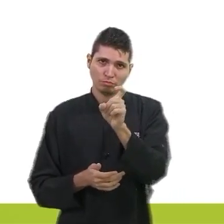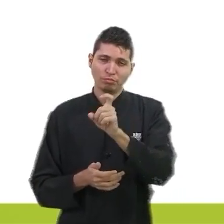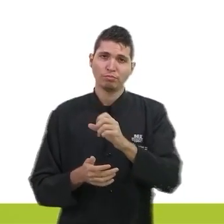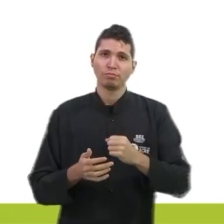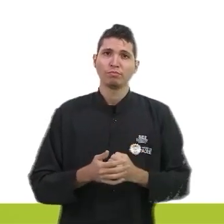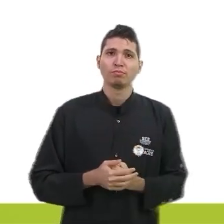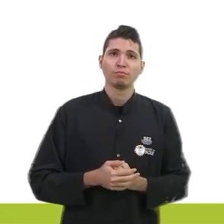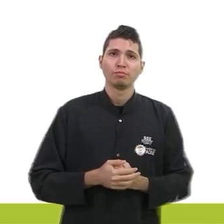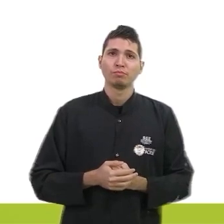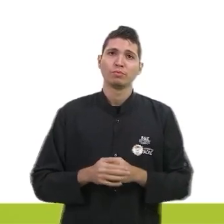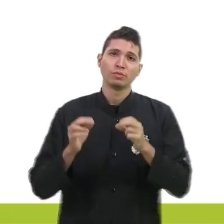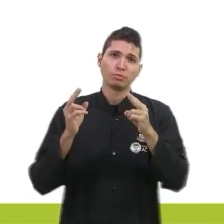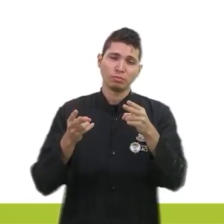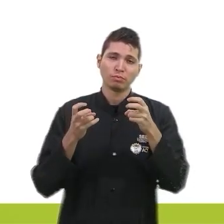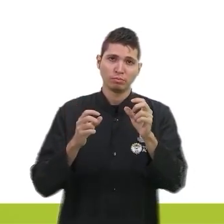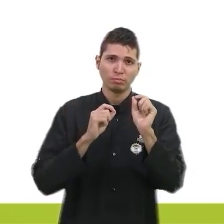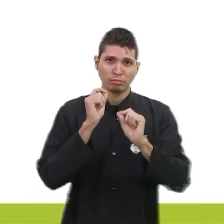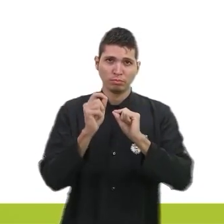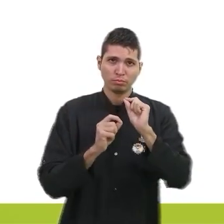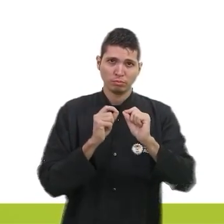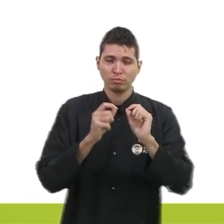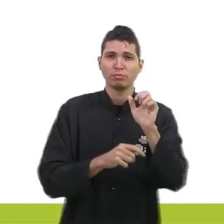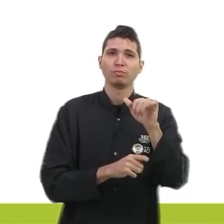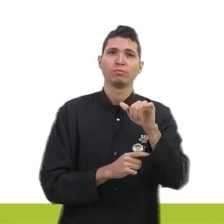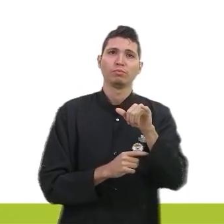de perceber que y